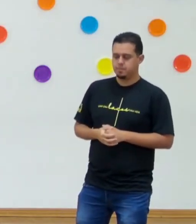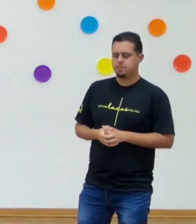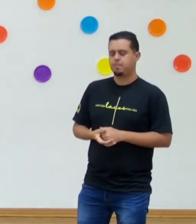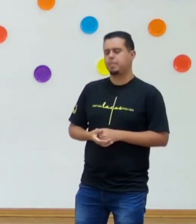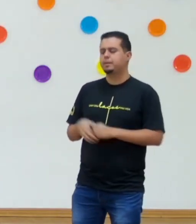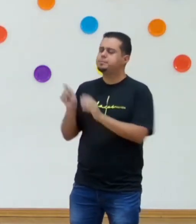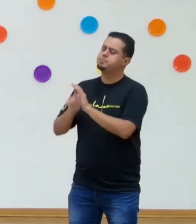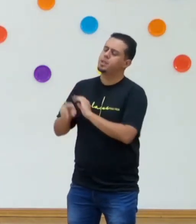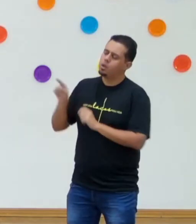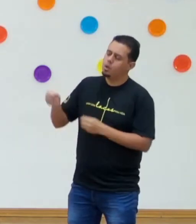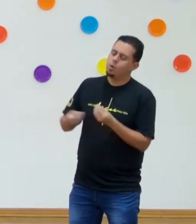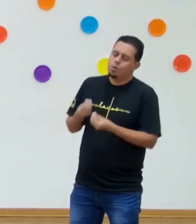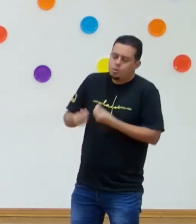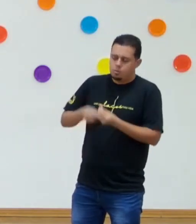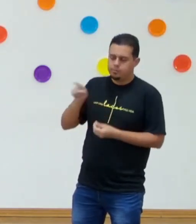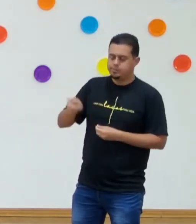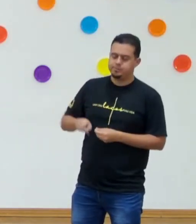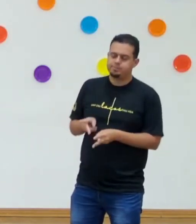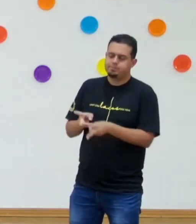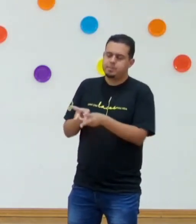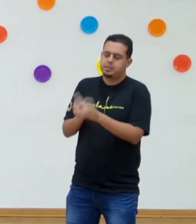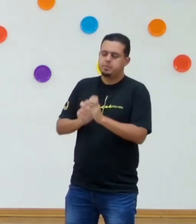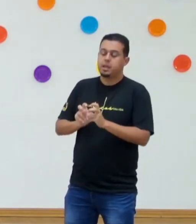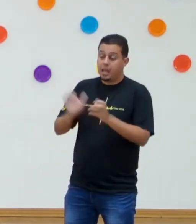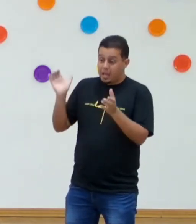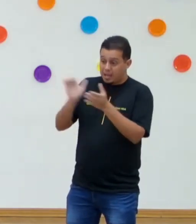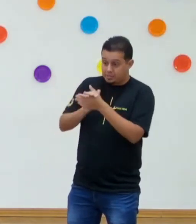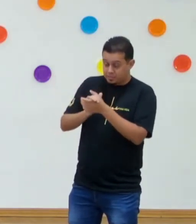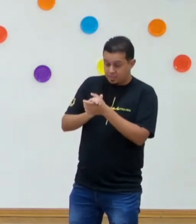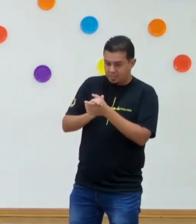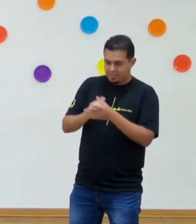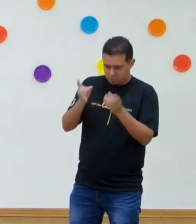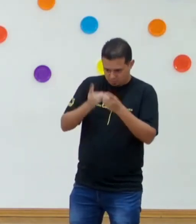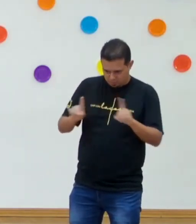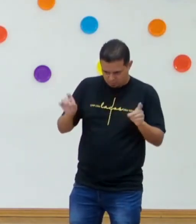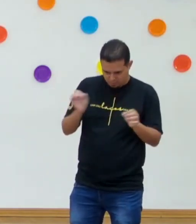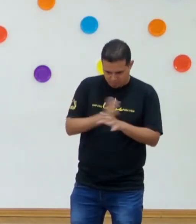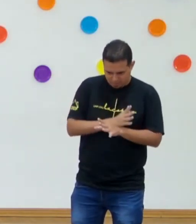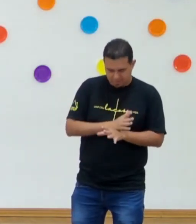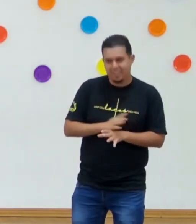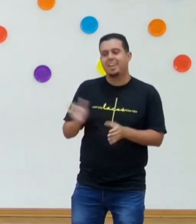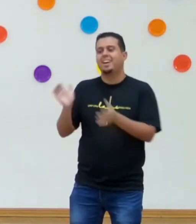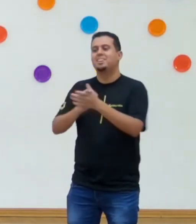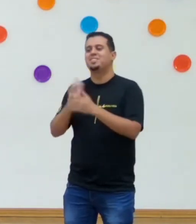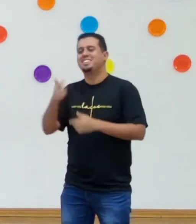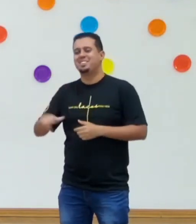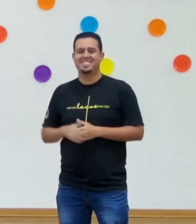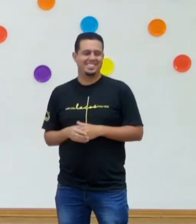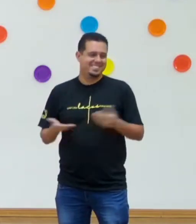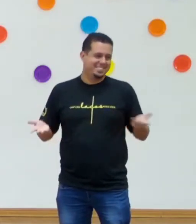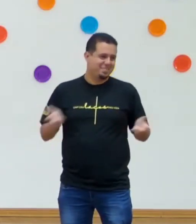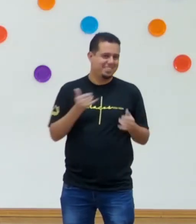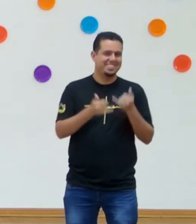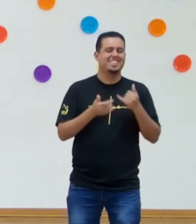Como você enxerga casar novamente após um divórcio? Então, parece que são 2 perguntas.